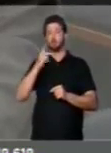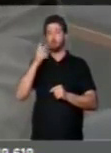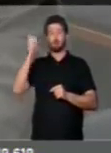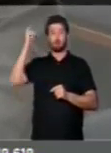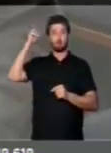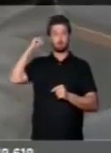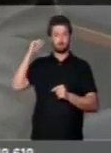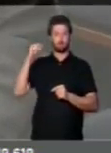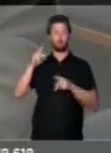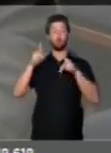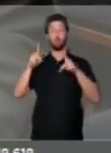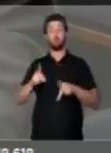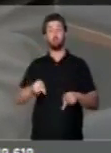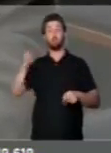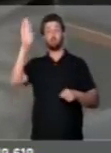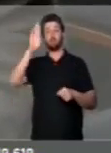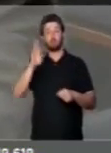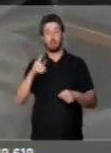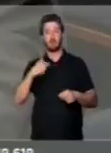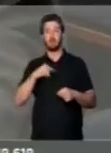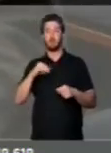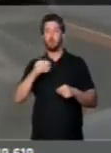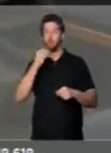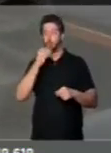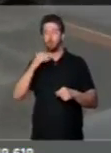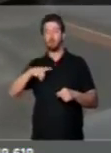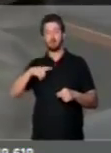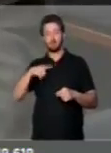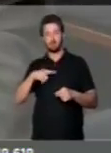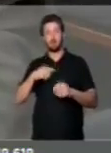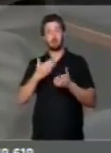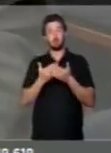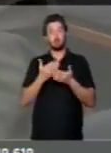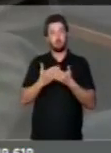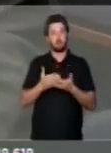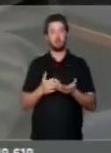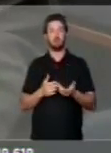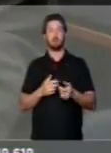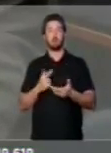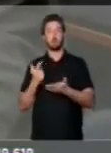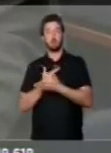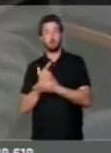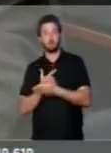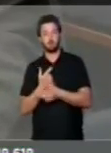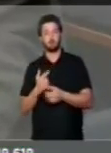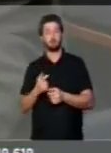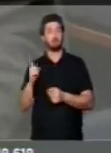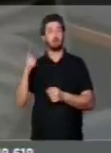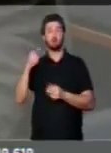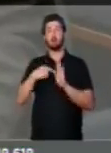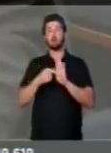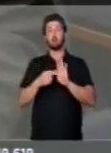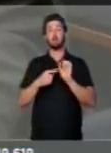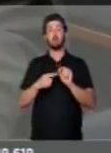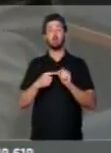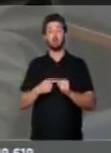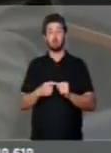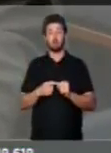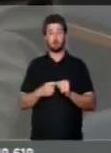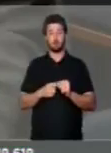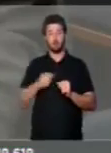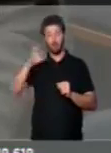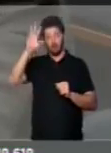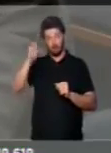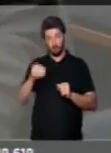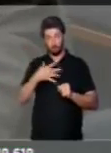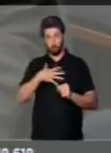Brasileiro, que eu tive a honra de ler, estudar, né, o livro. E ele mostra que o filho do